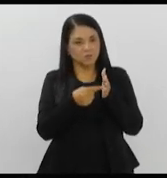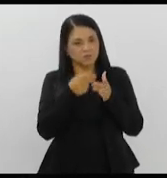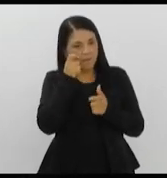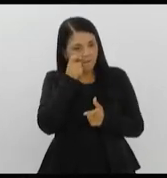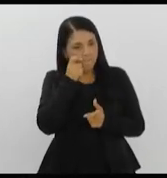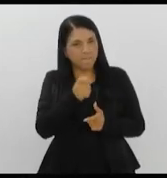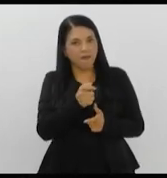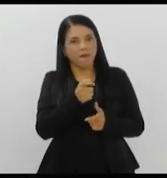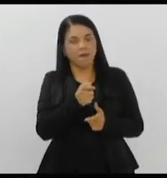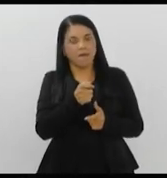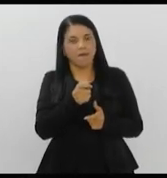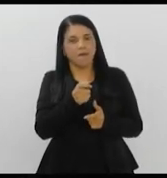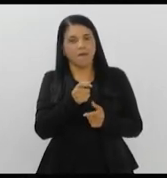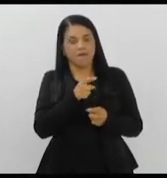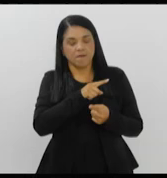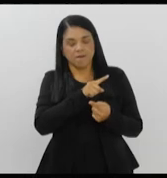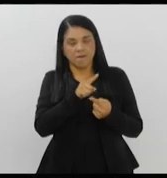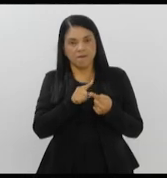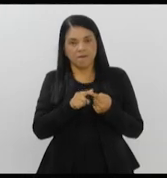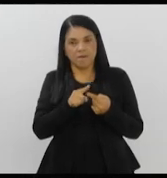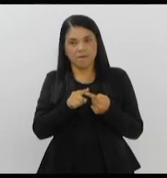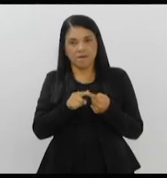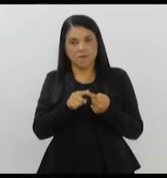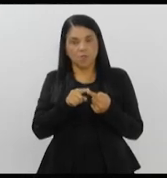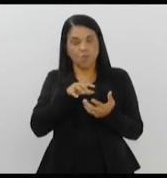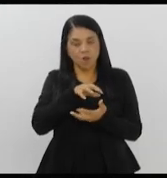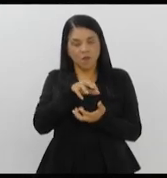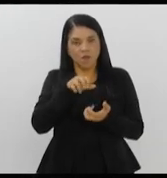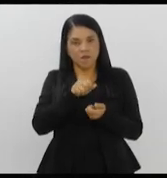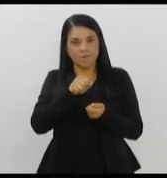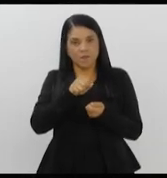Uma sobre a condição do COR de meio ambiente,